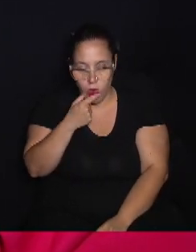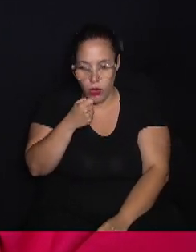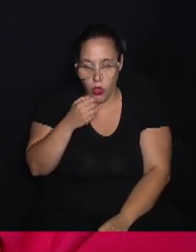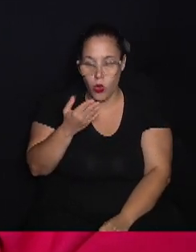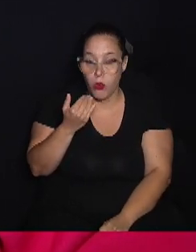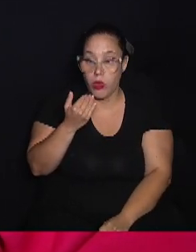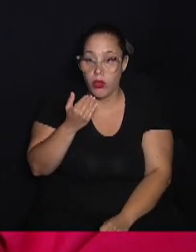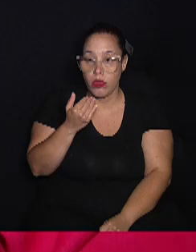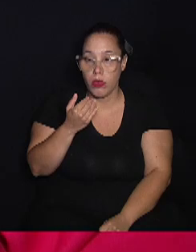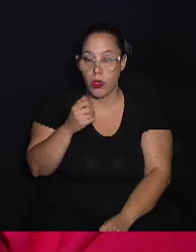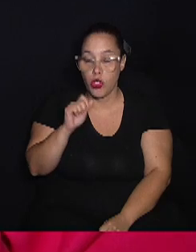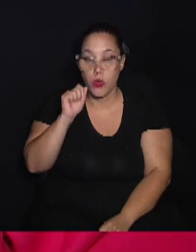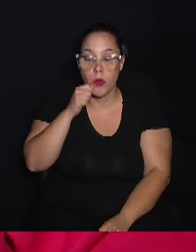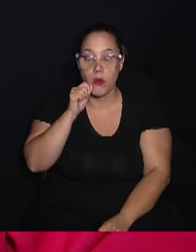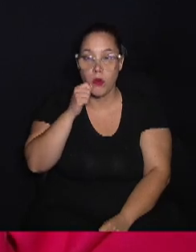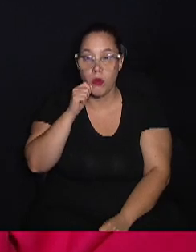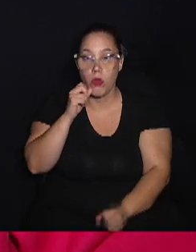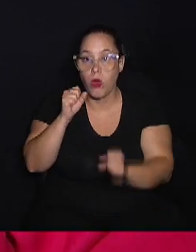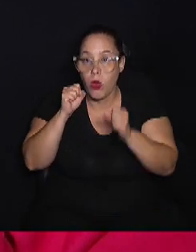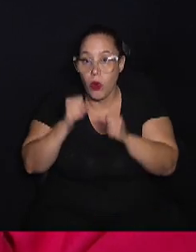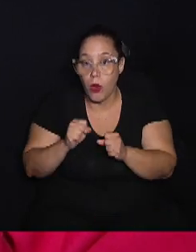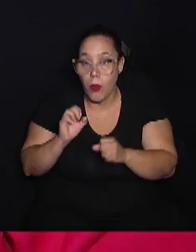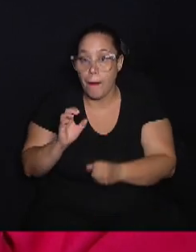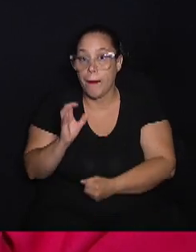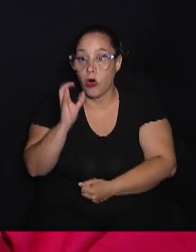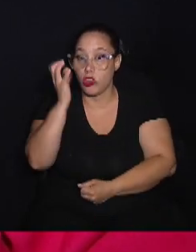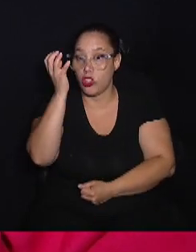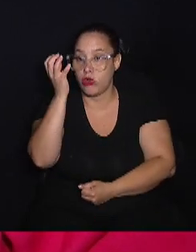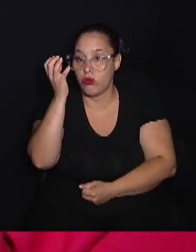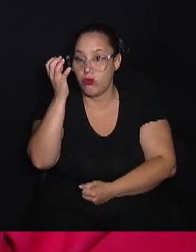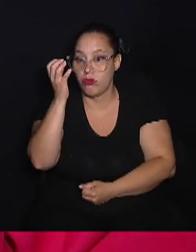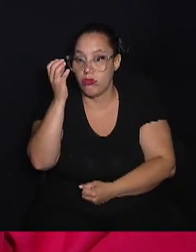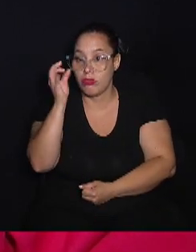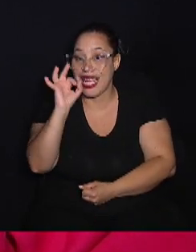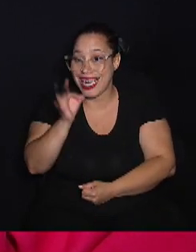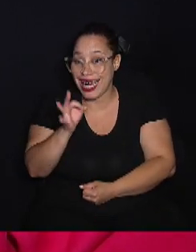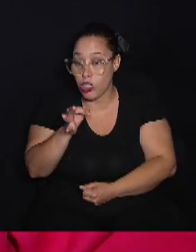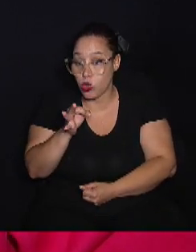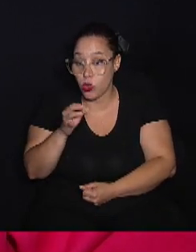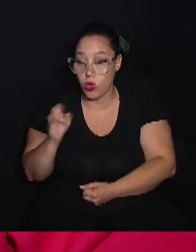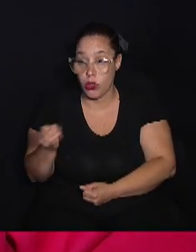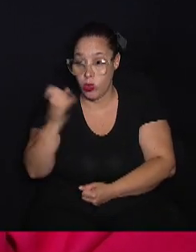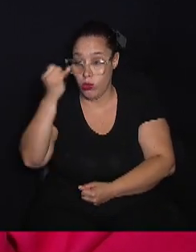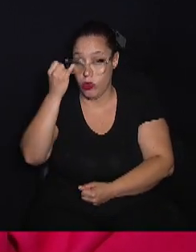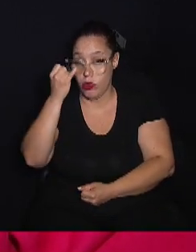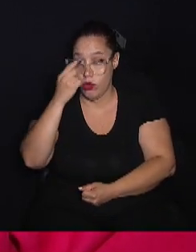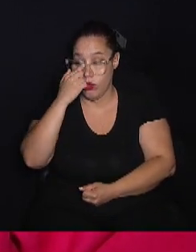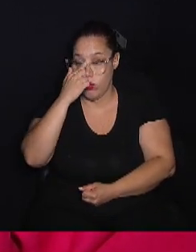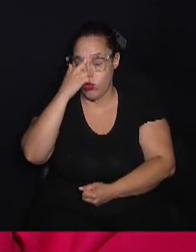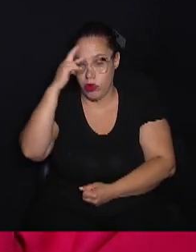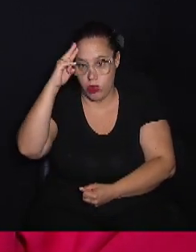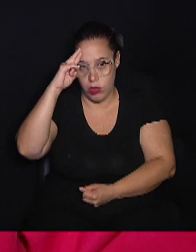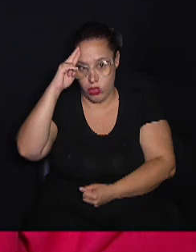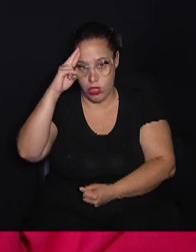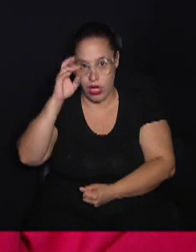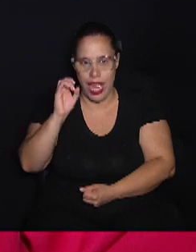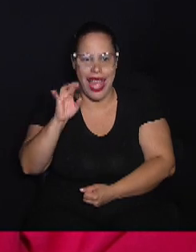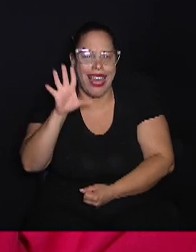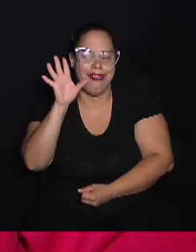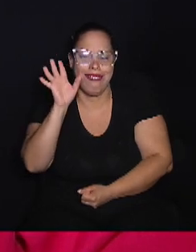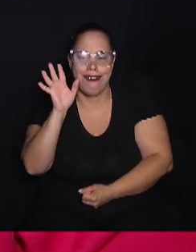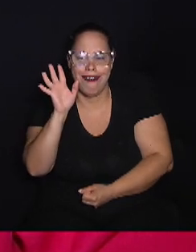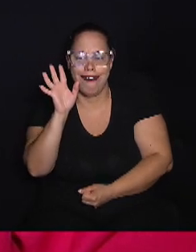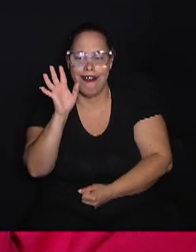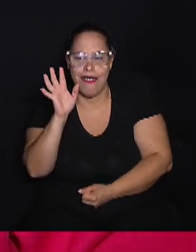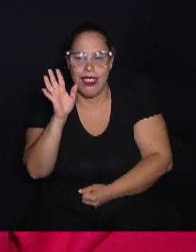comida até mesmo de pão isso pode acontecer funciona o importante que às vezes o tutor pode pensar Ah o